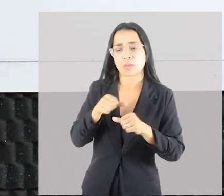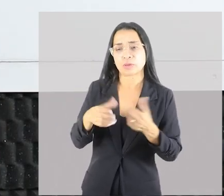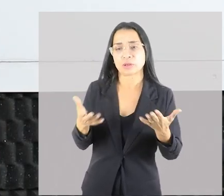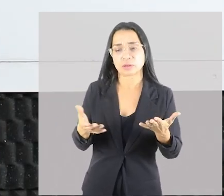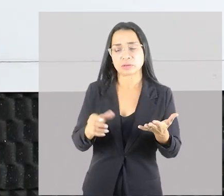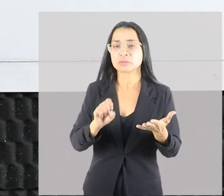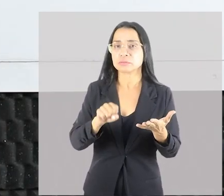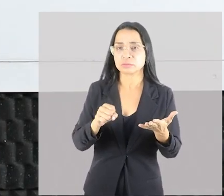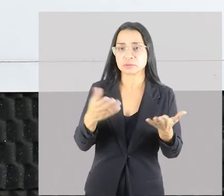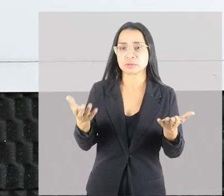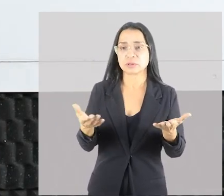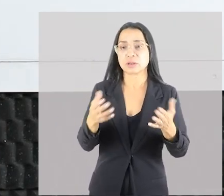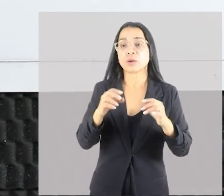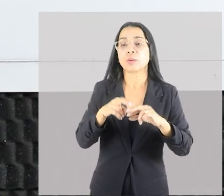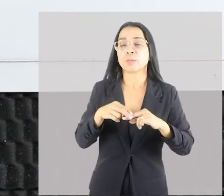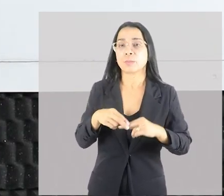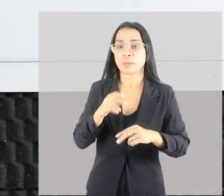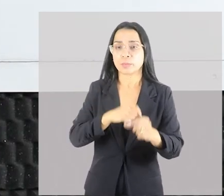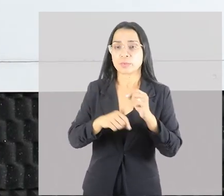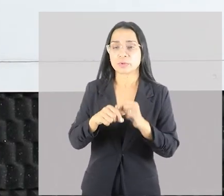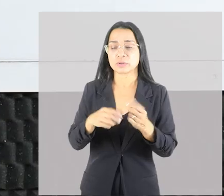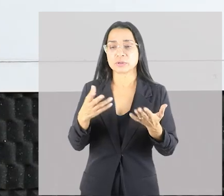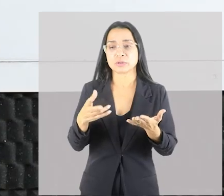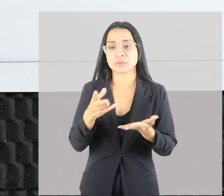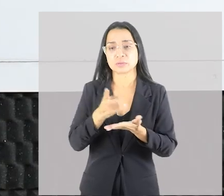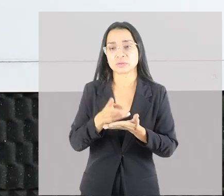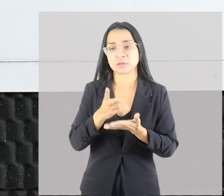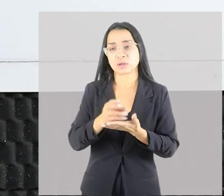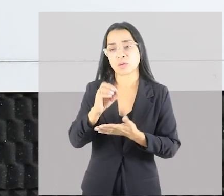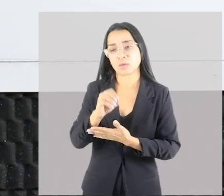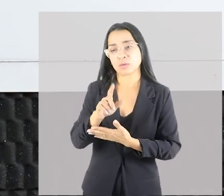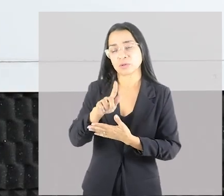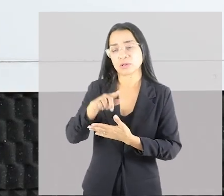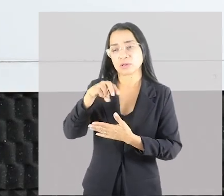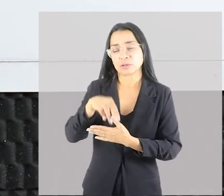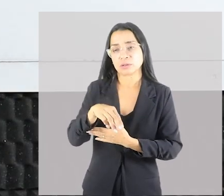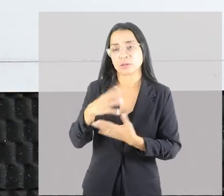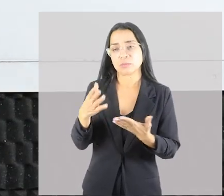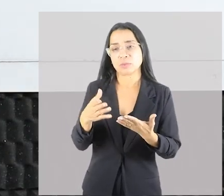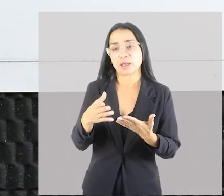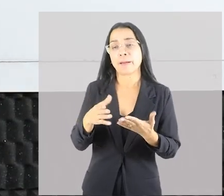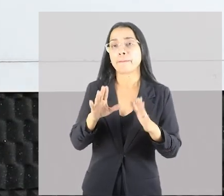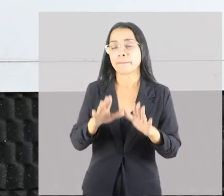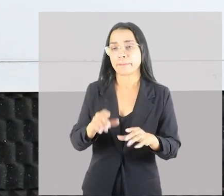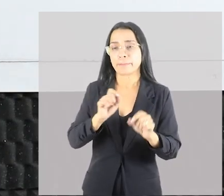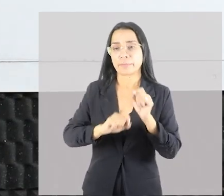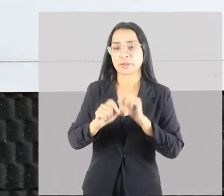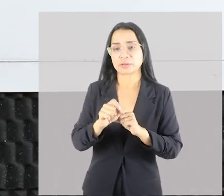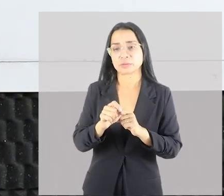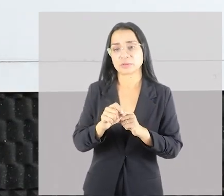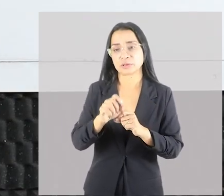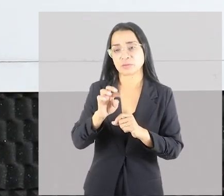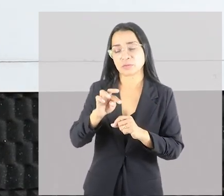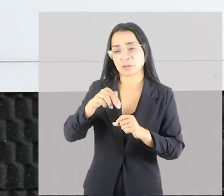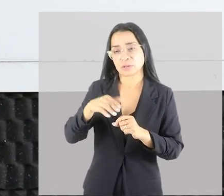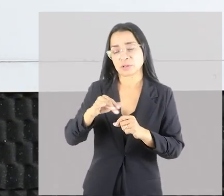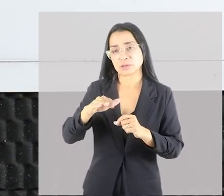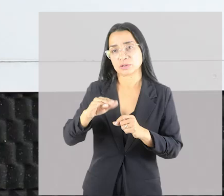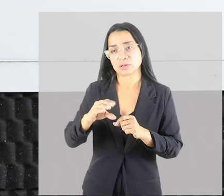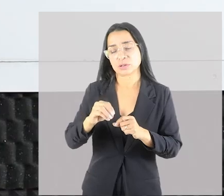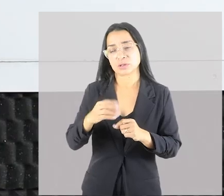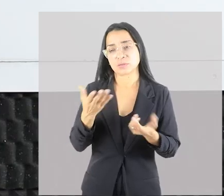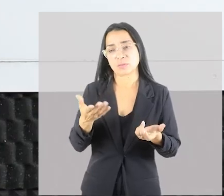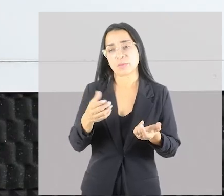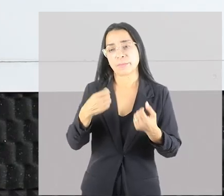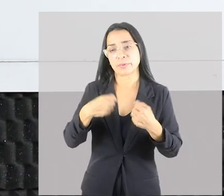vou estar. Por esse motivo, eu vou ser um OGM, né? Mas para que eu seja um transgênico, eu